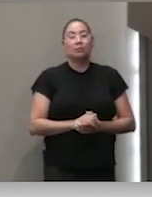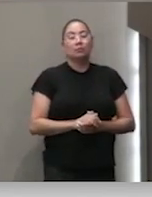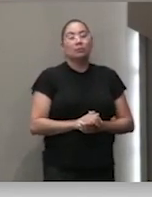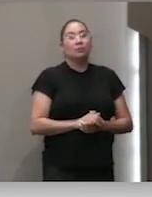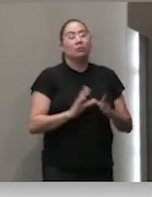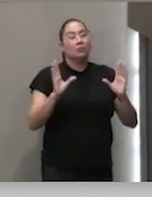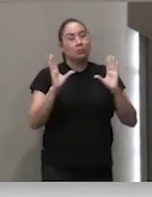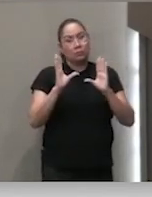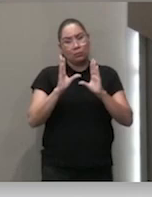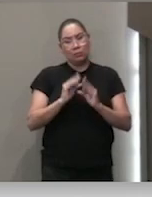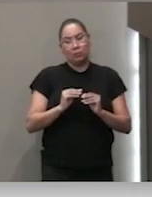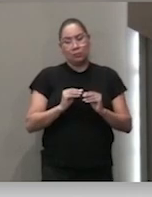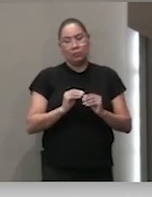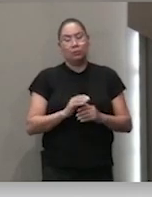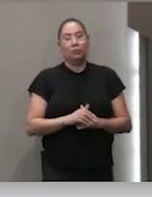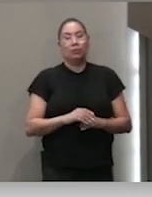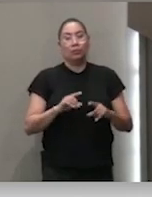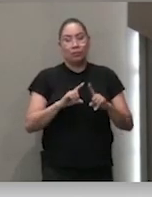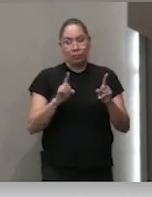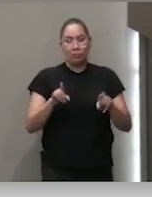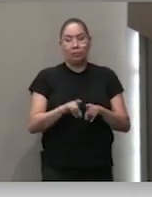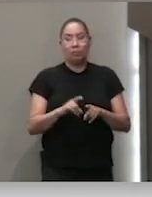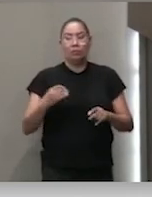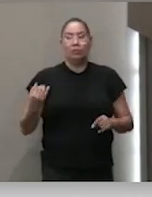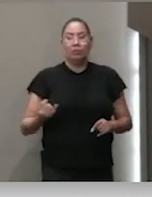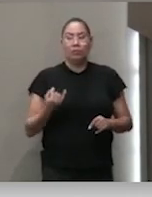mas não muito menos importante,